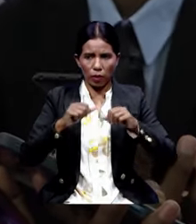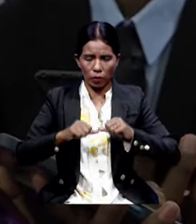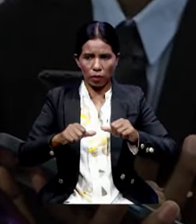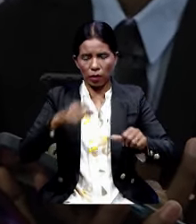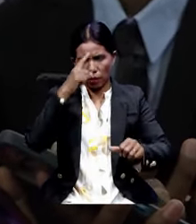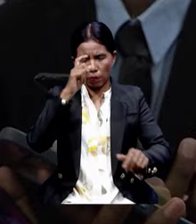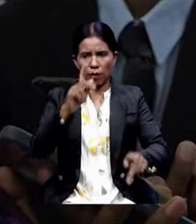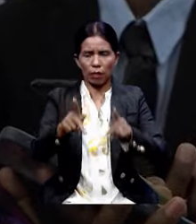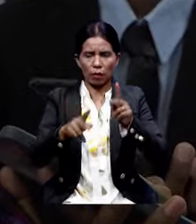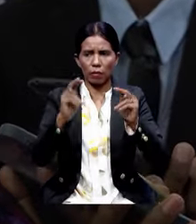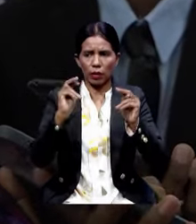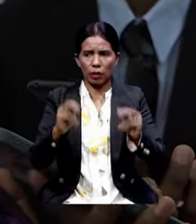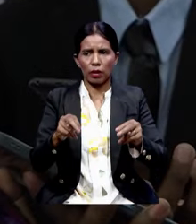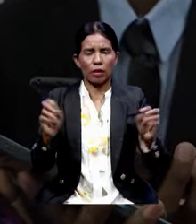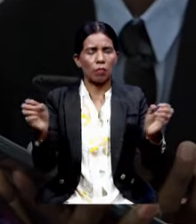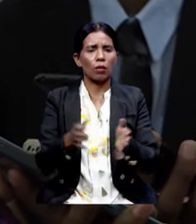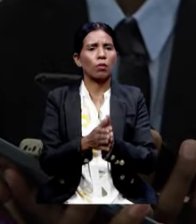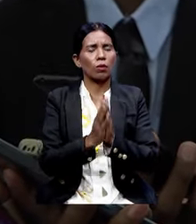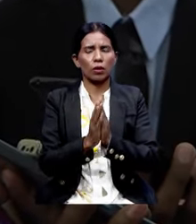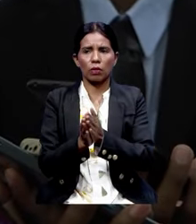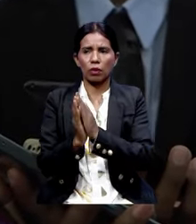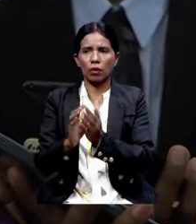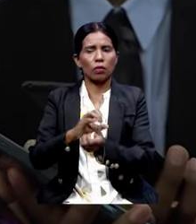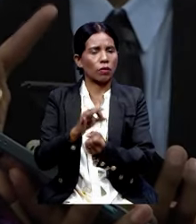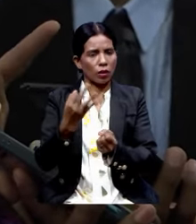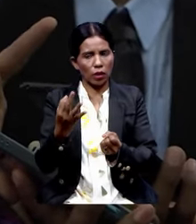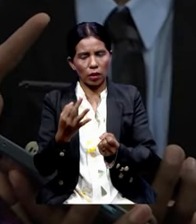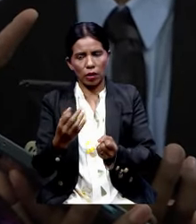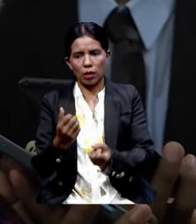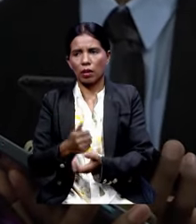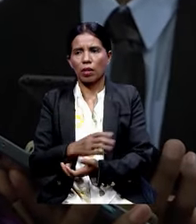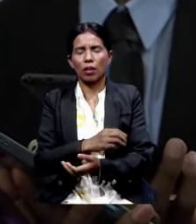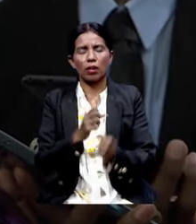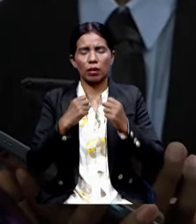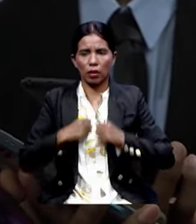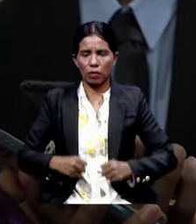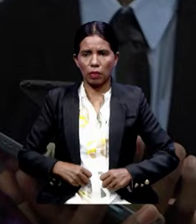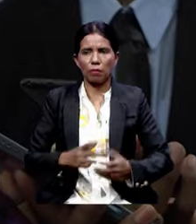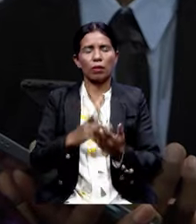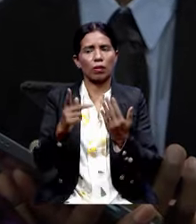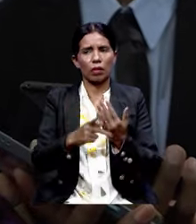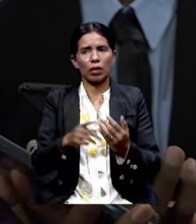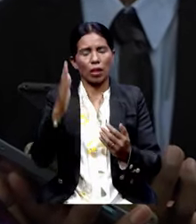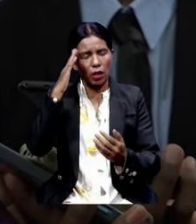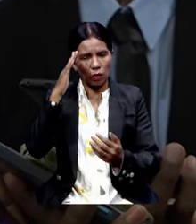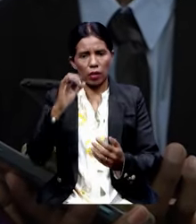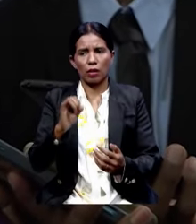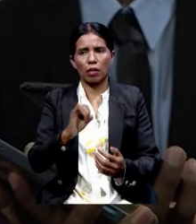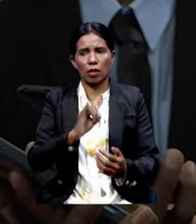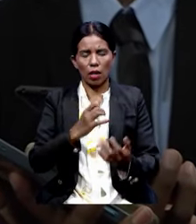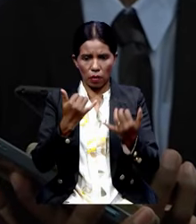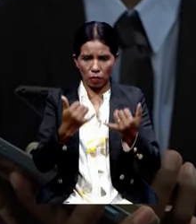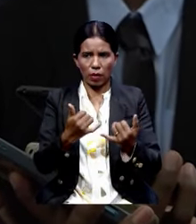o povo, né, quando não precisa, nem ela se vai substituir nem COVID, nem a saúde na família, nem o programa, nem o problema, nem a noite, nem a tac.